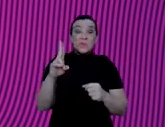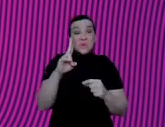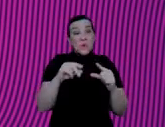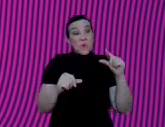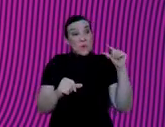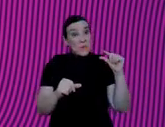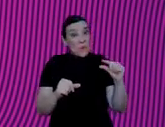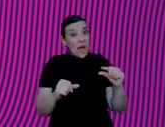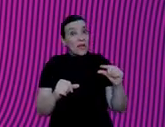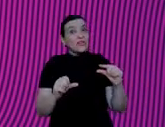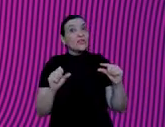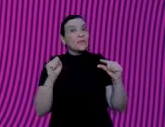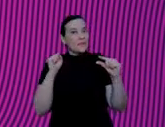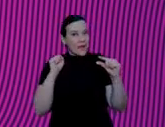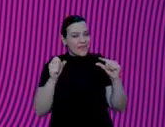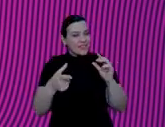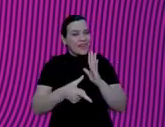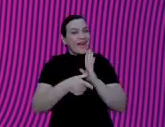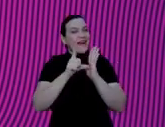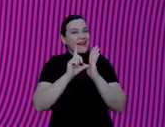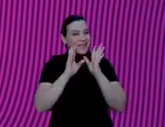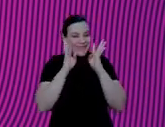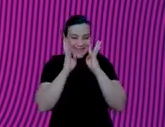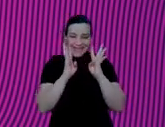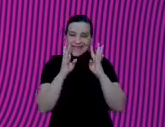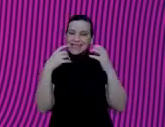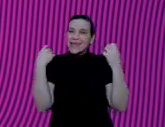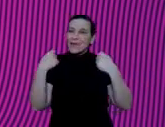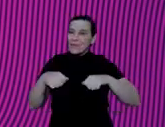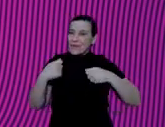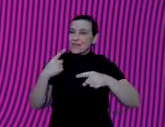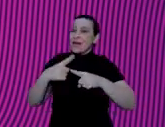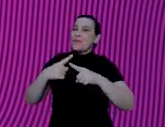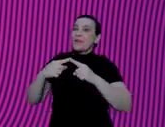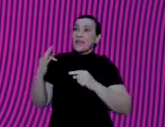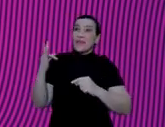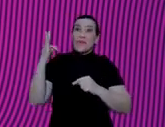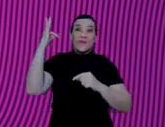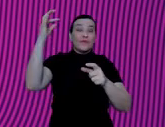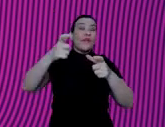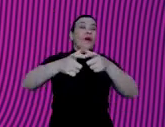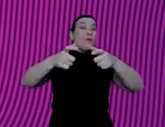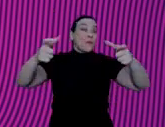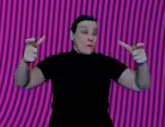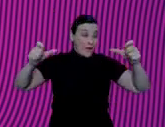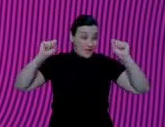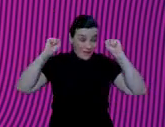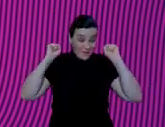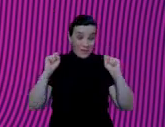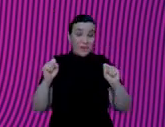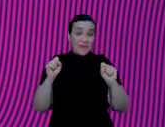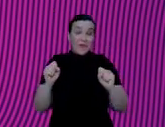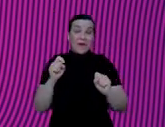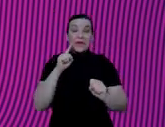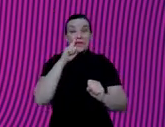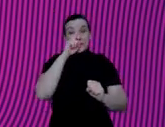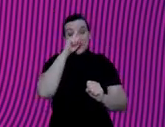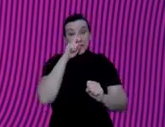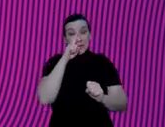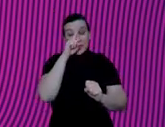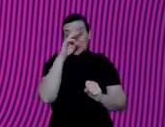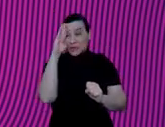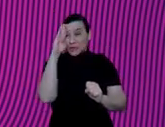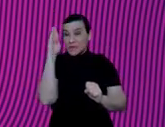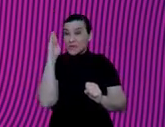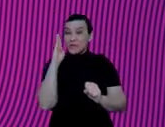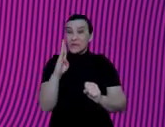situações complicadas em alguns nichos, né, da saúde, especialmente, eu acredito, na